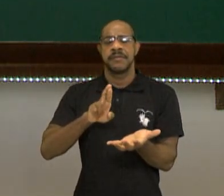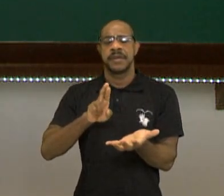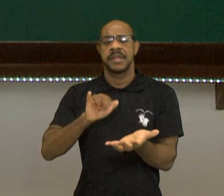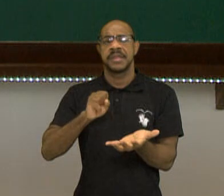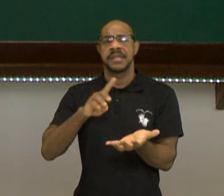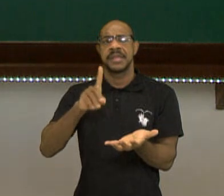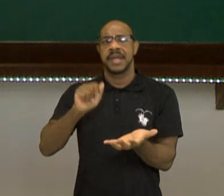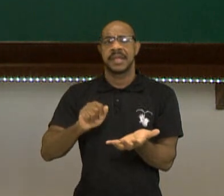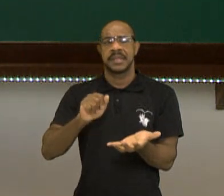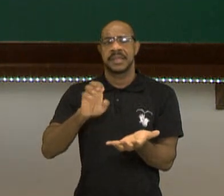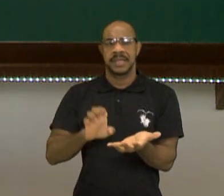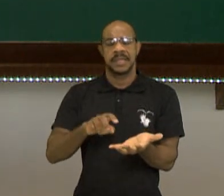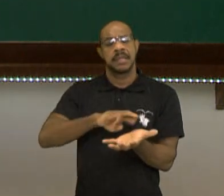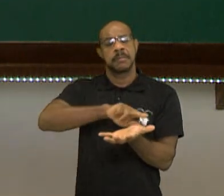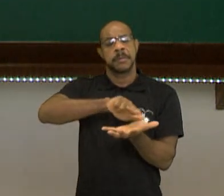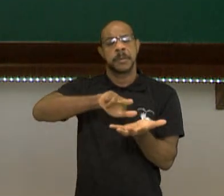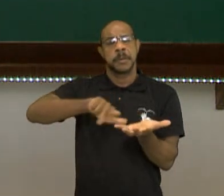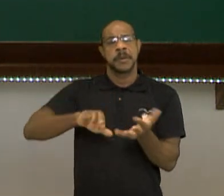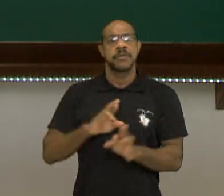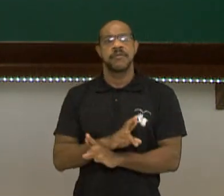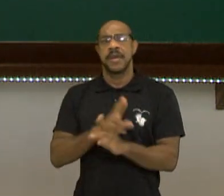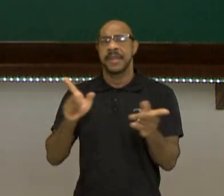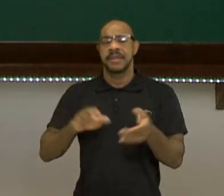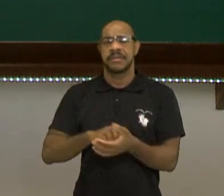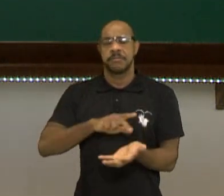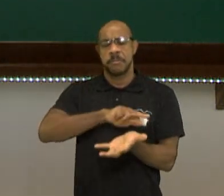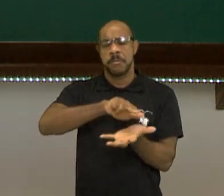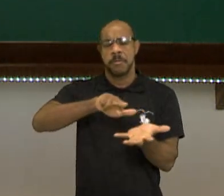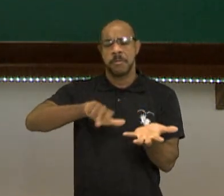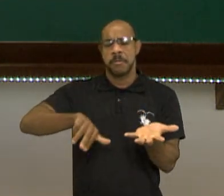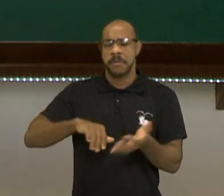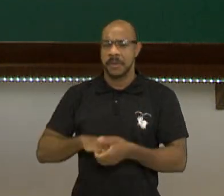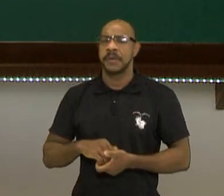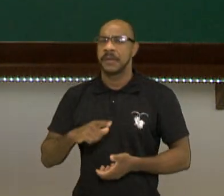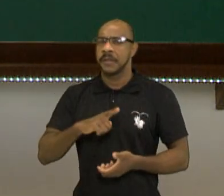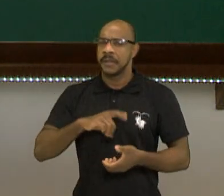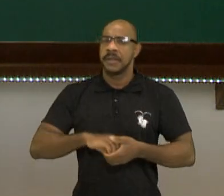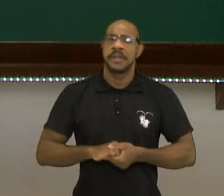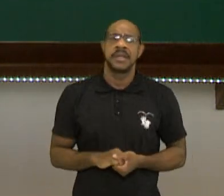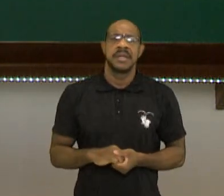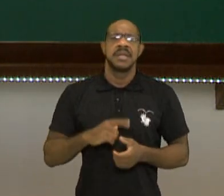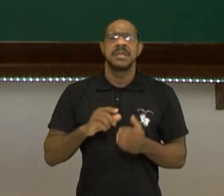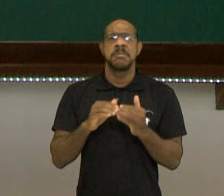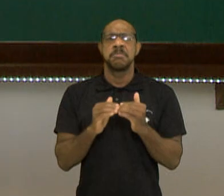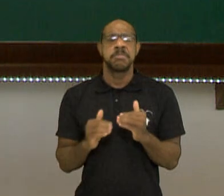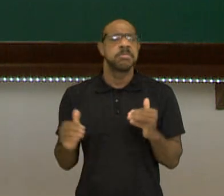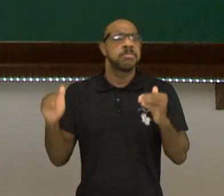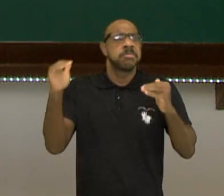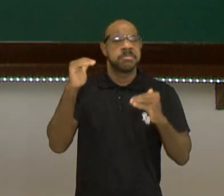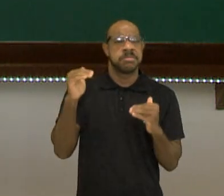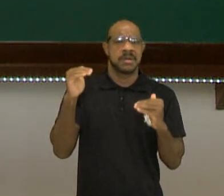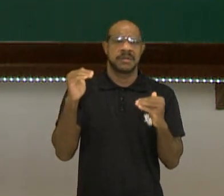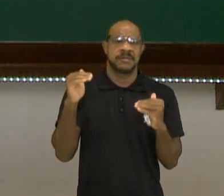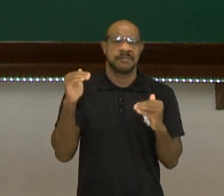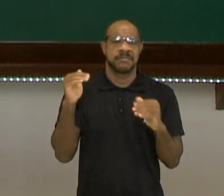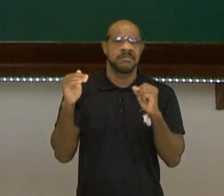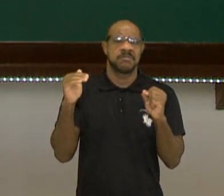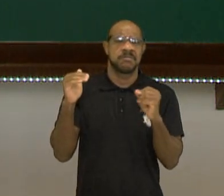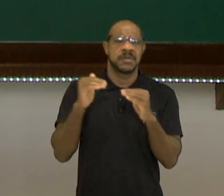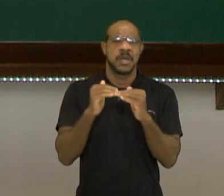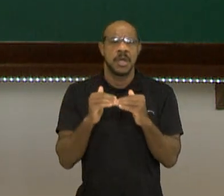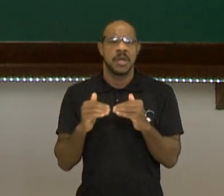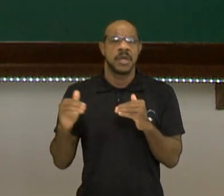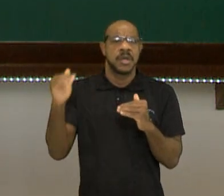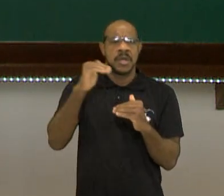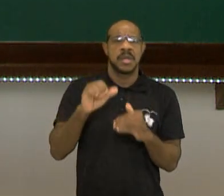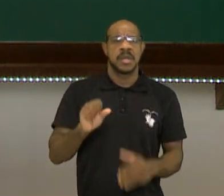parâmetro hierárquico, que contém aí o indicativo de superioridade, isso daí era uma característica muito típica